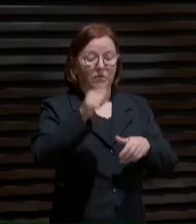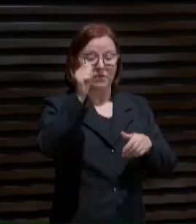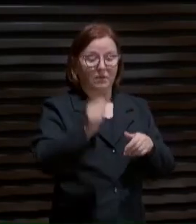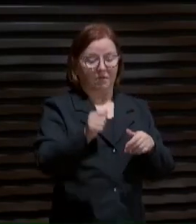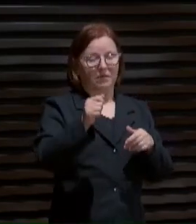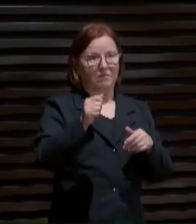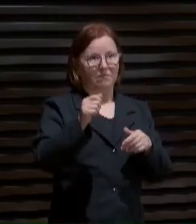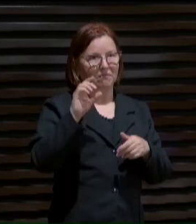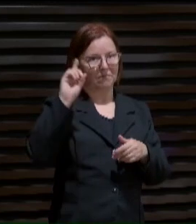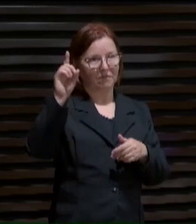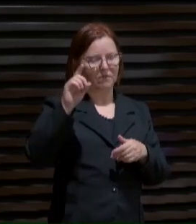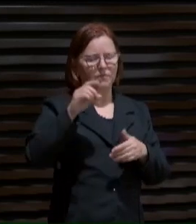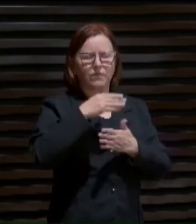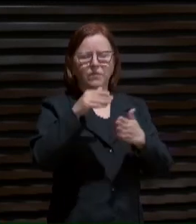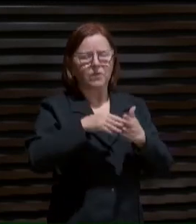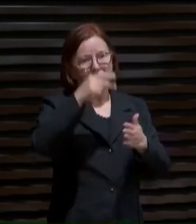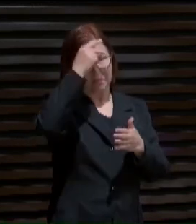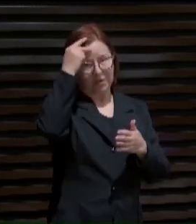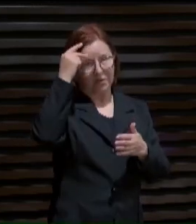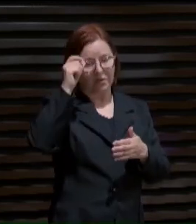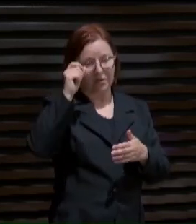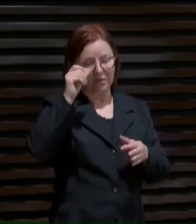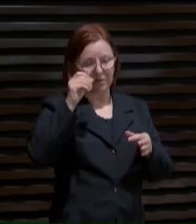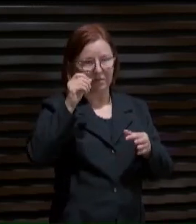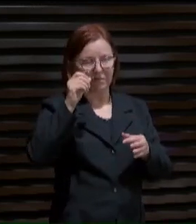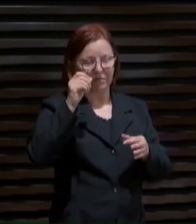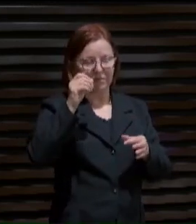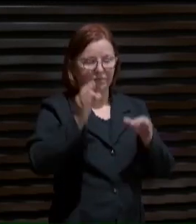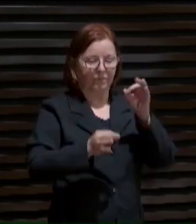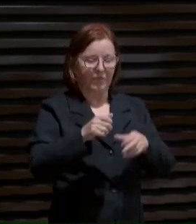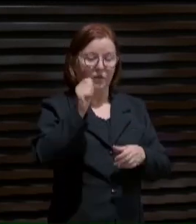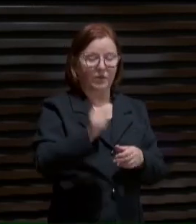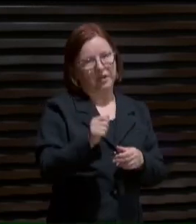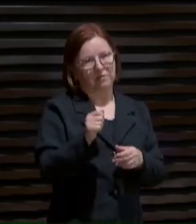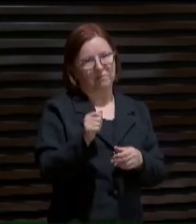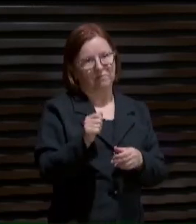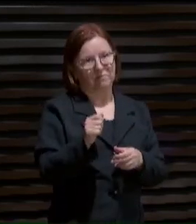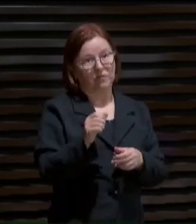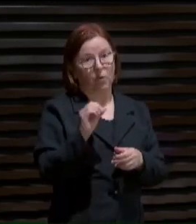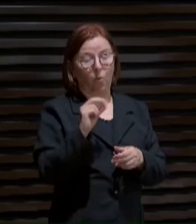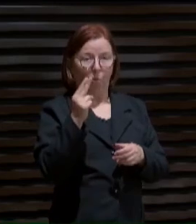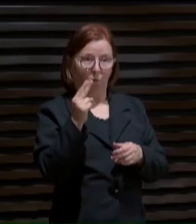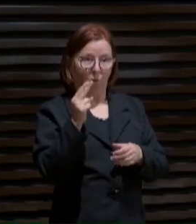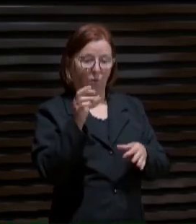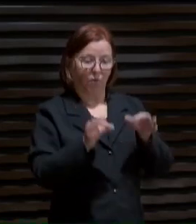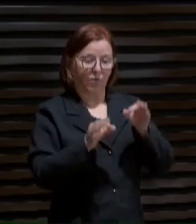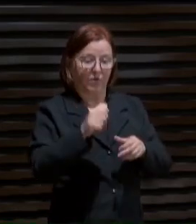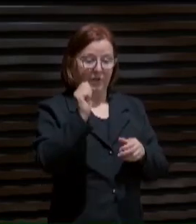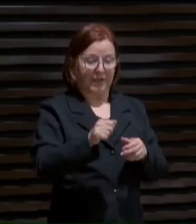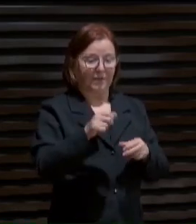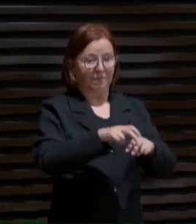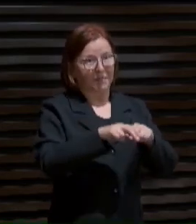julgado nem todo homem será julgado hoje será julgado pela lei ele será julgado